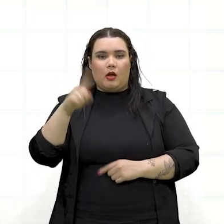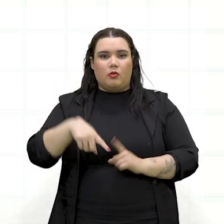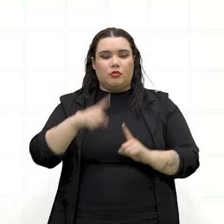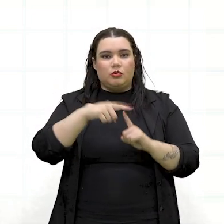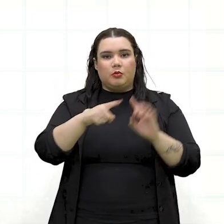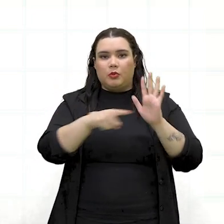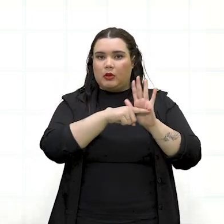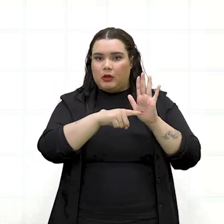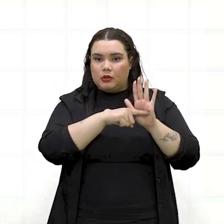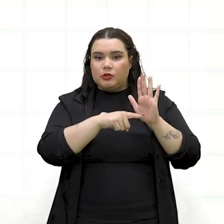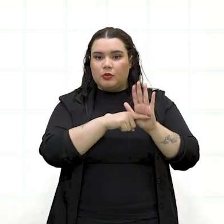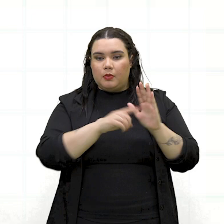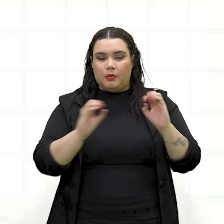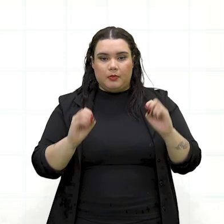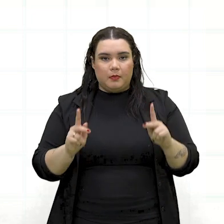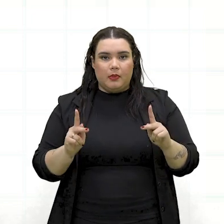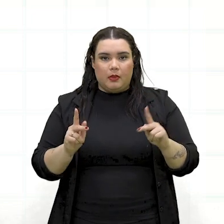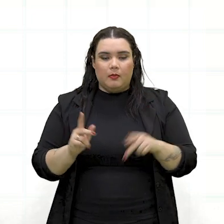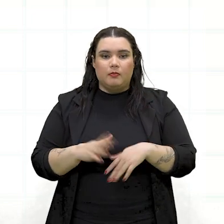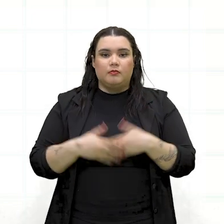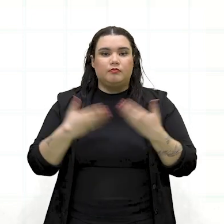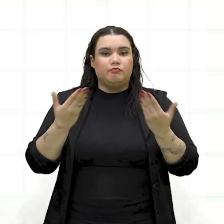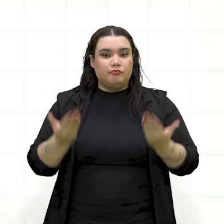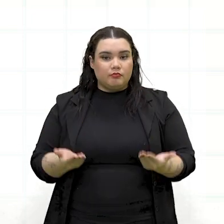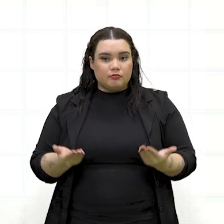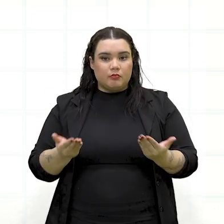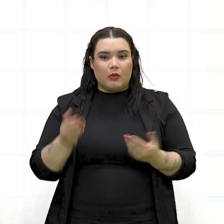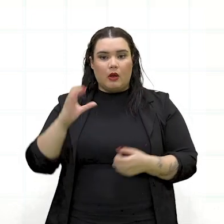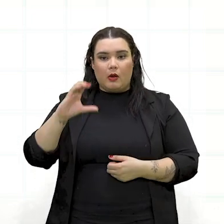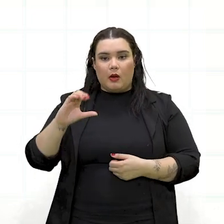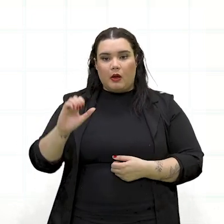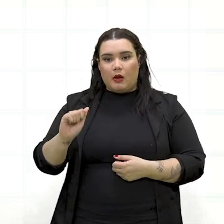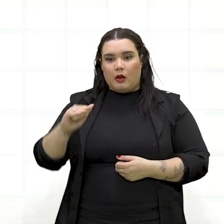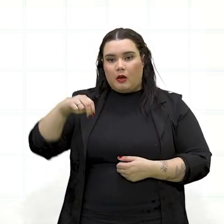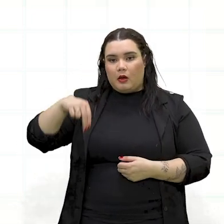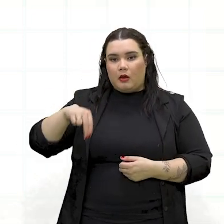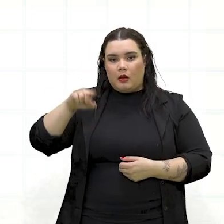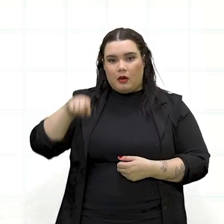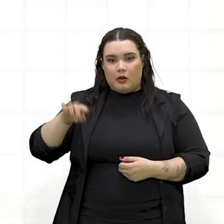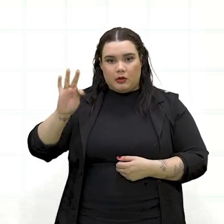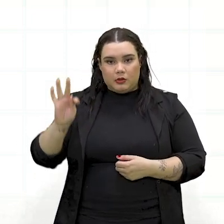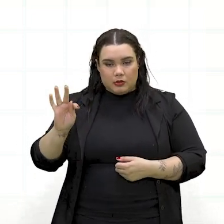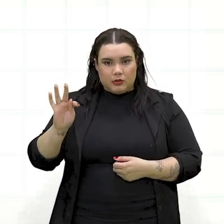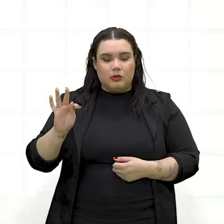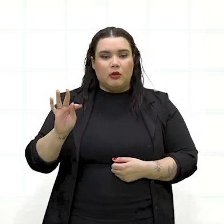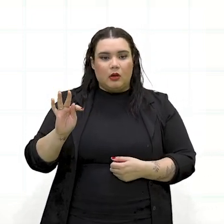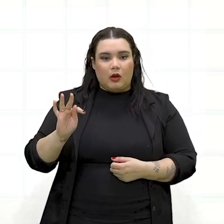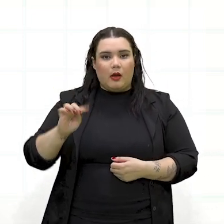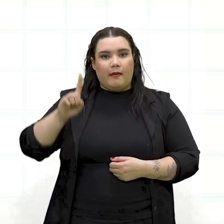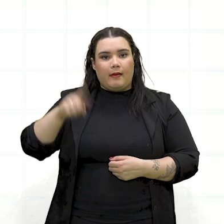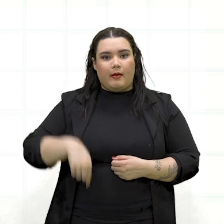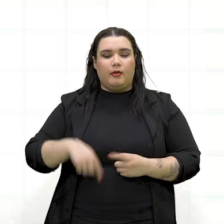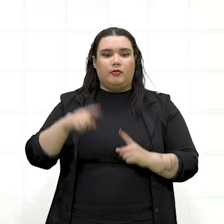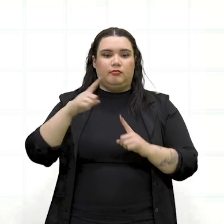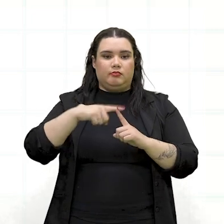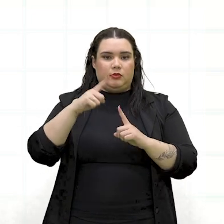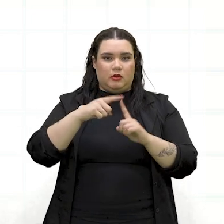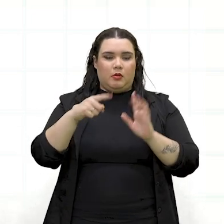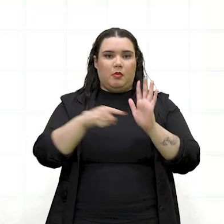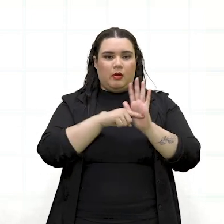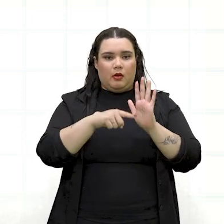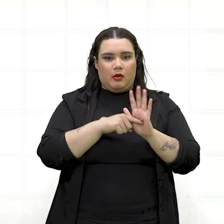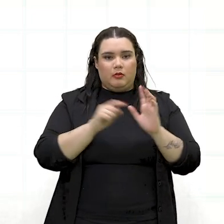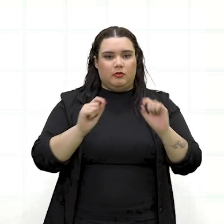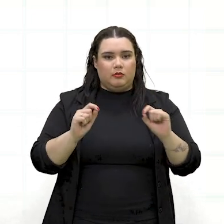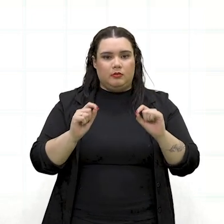do can, ok? Tá? Então, esse can't, para quem não sabe, é a forma abreviada da